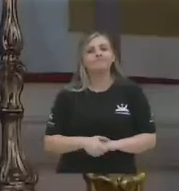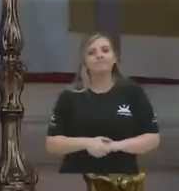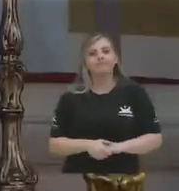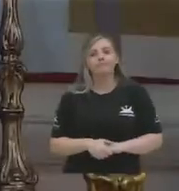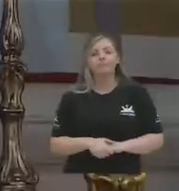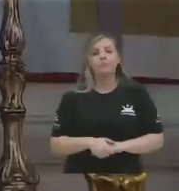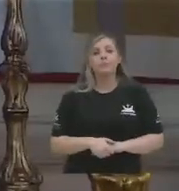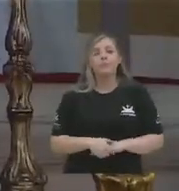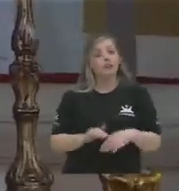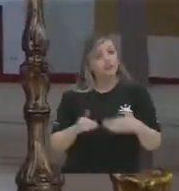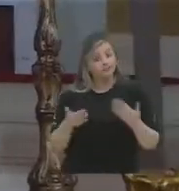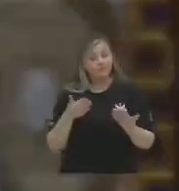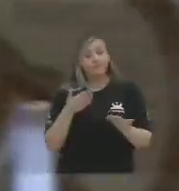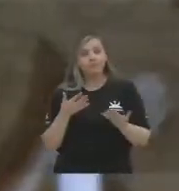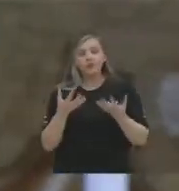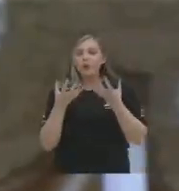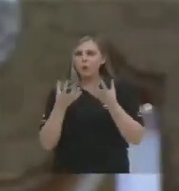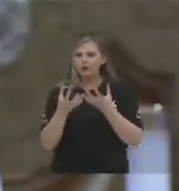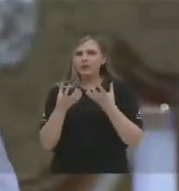queria...